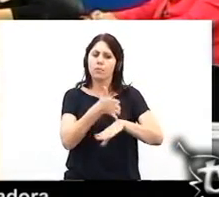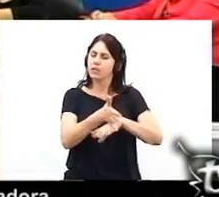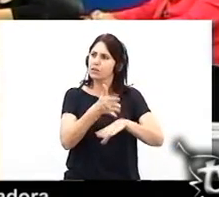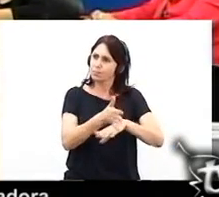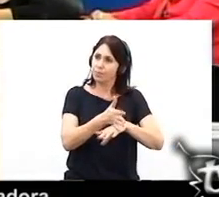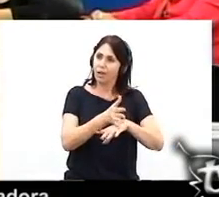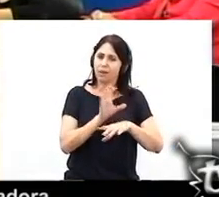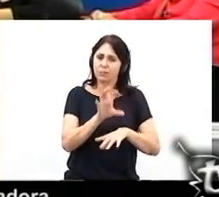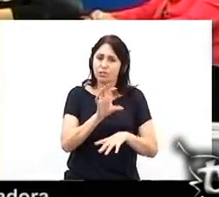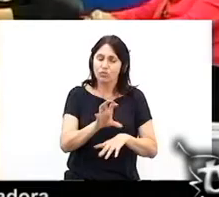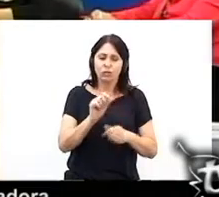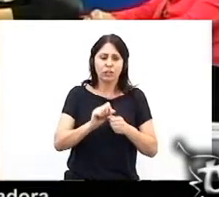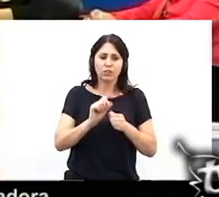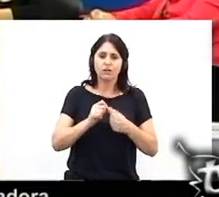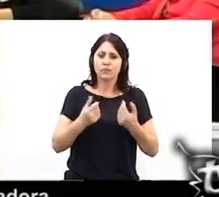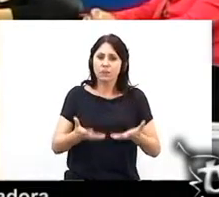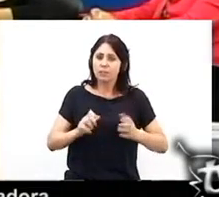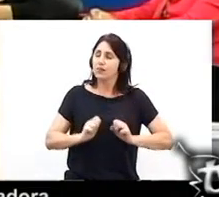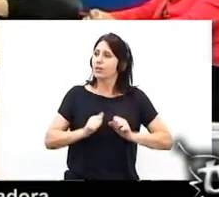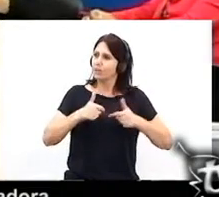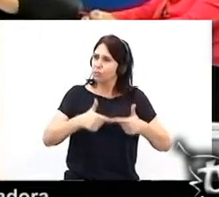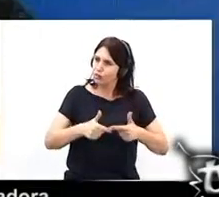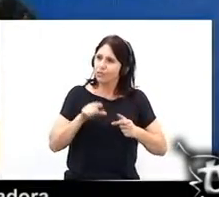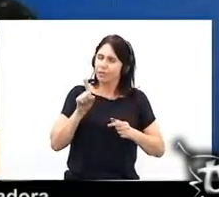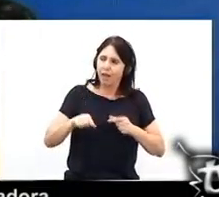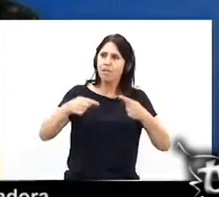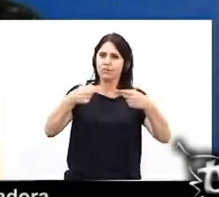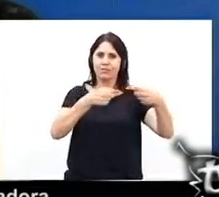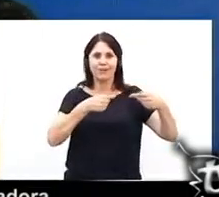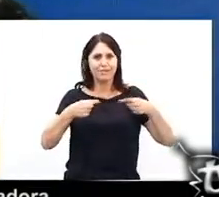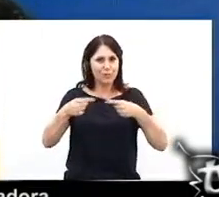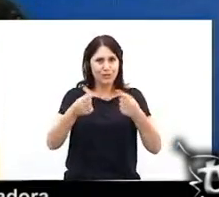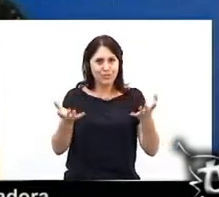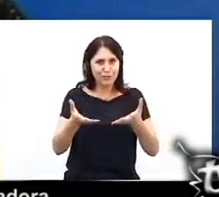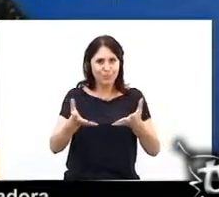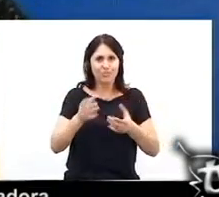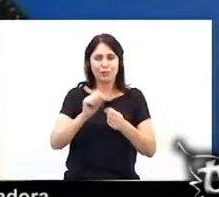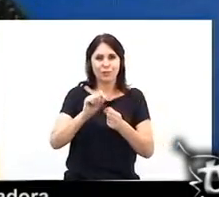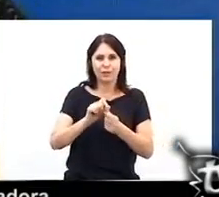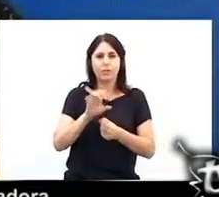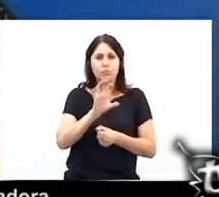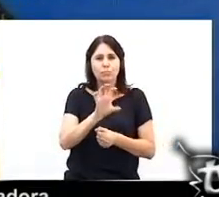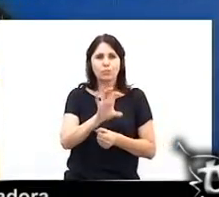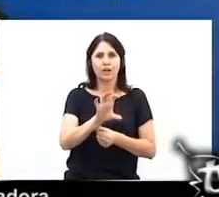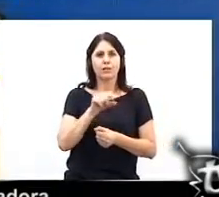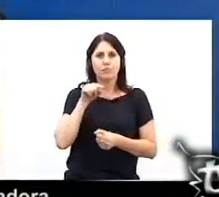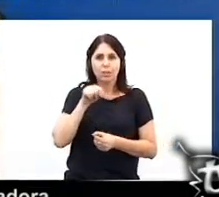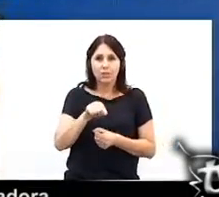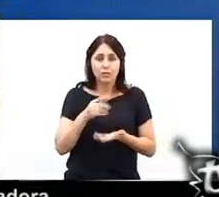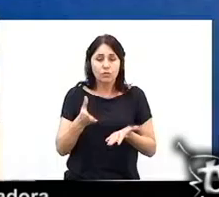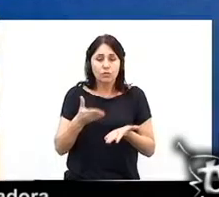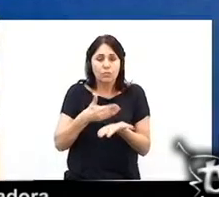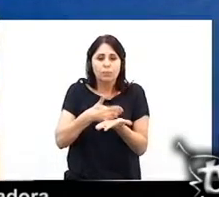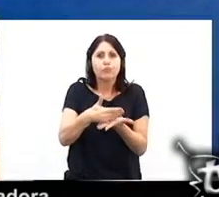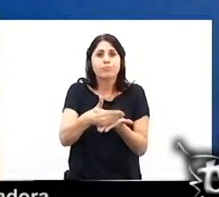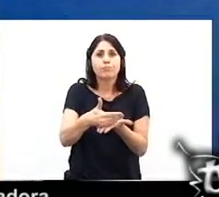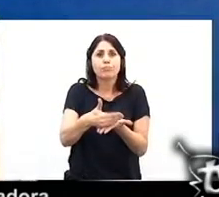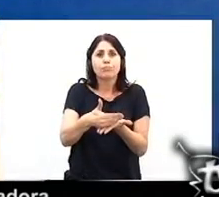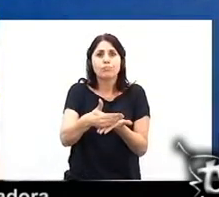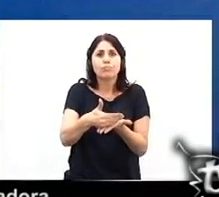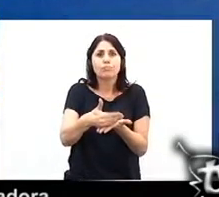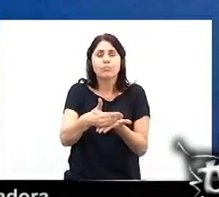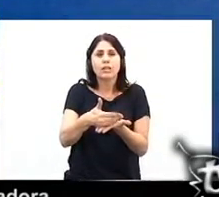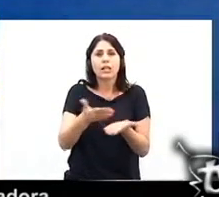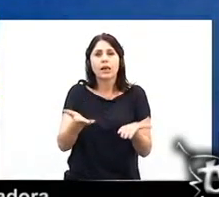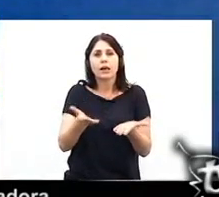para elas os espaços públicos também, que não fique só reservado ali para os veículos, né? Mas que as pessoas consigam